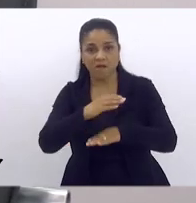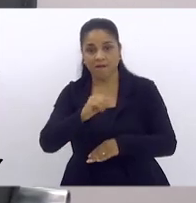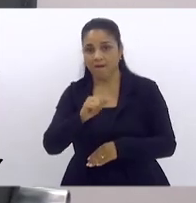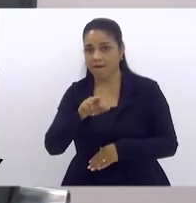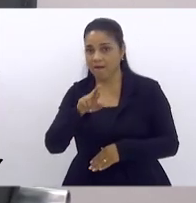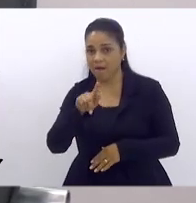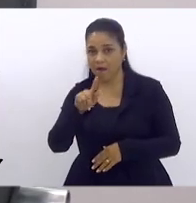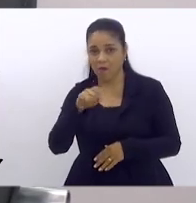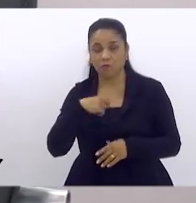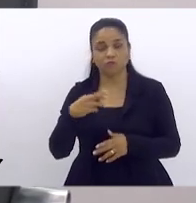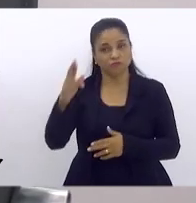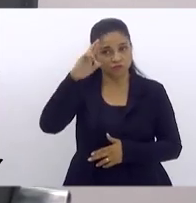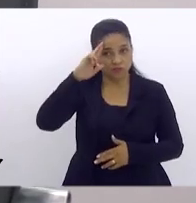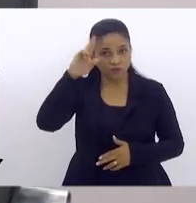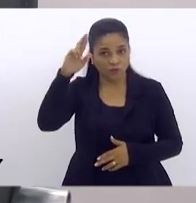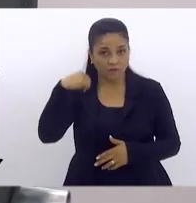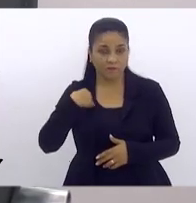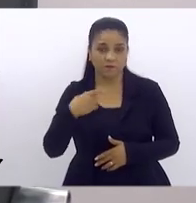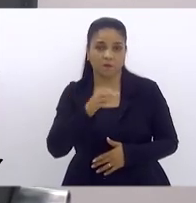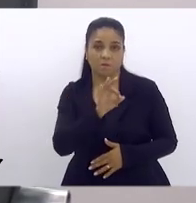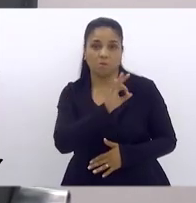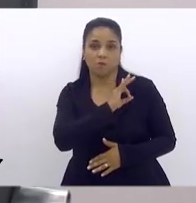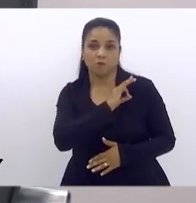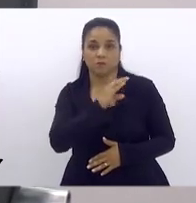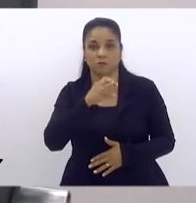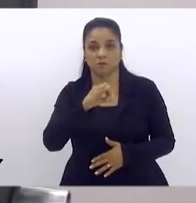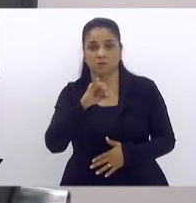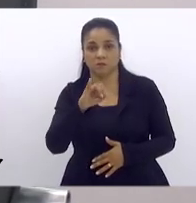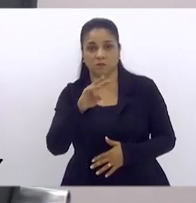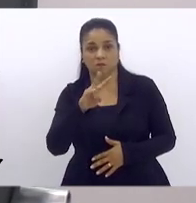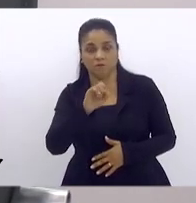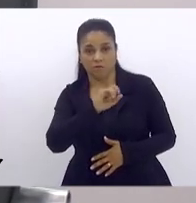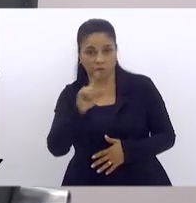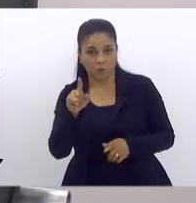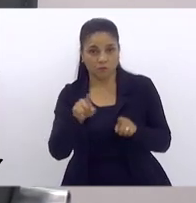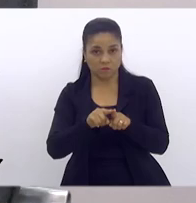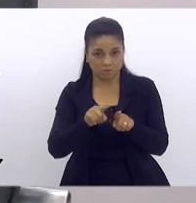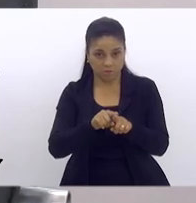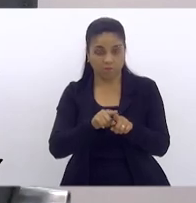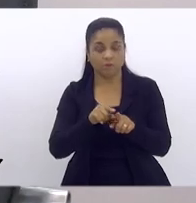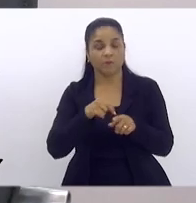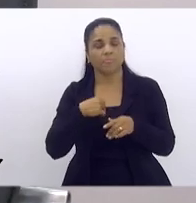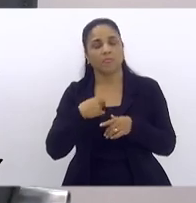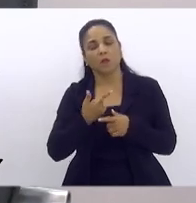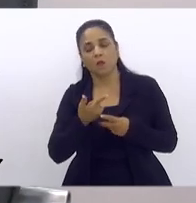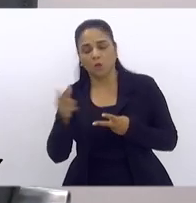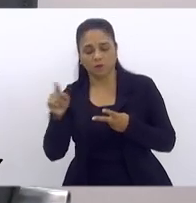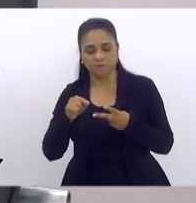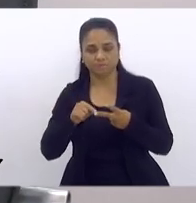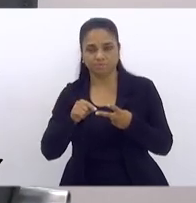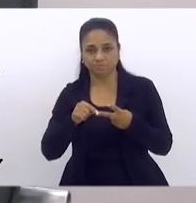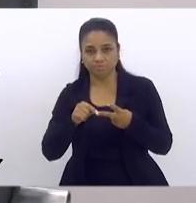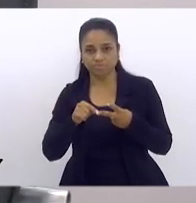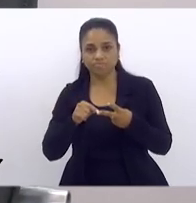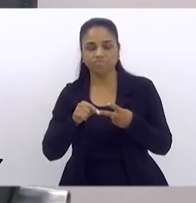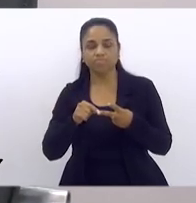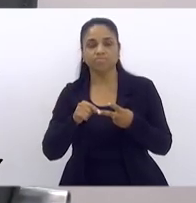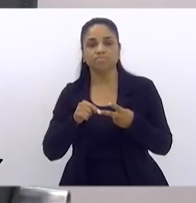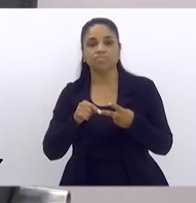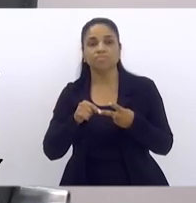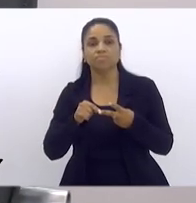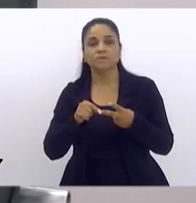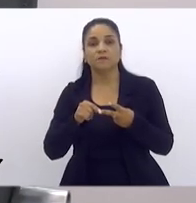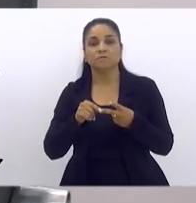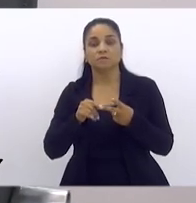chefe da Polícia Civil a outra coisa deputada com toda Todo carinho é você já